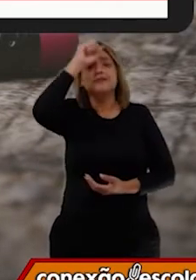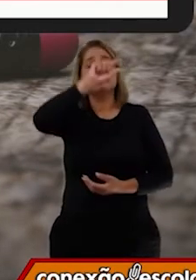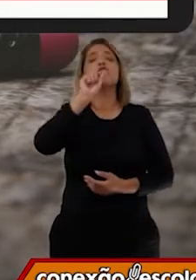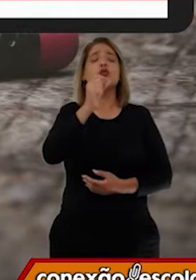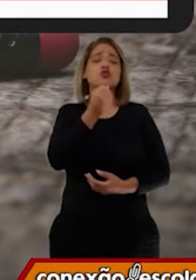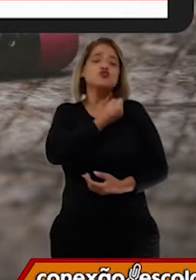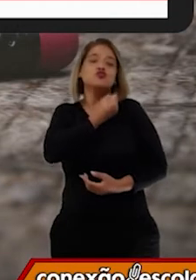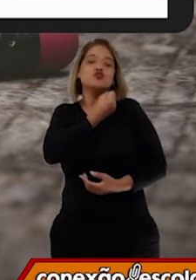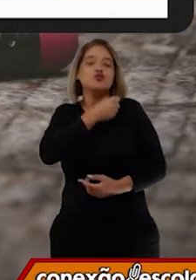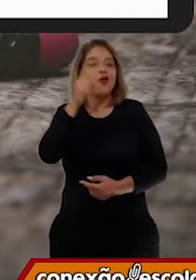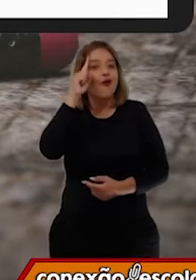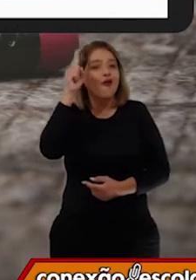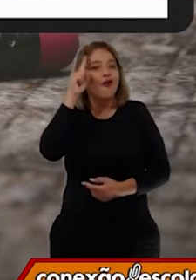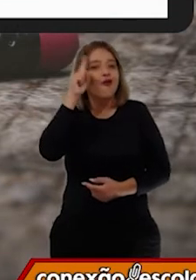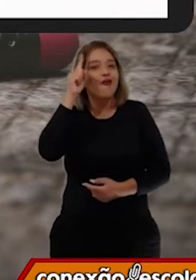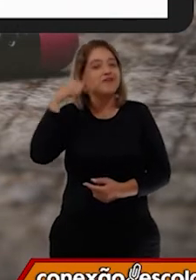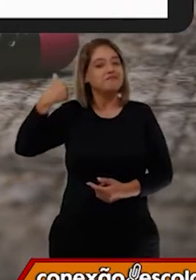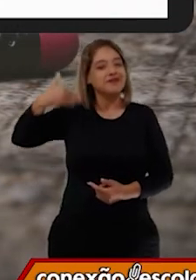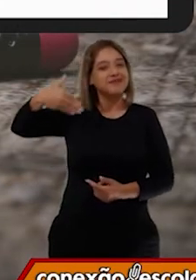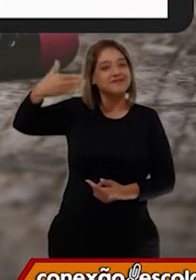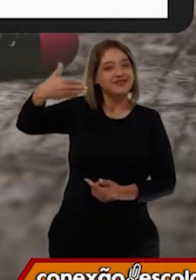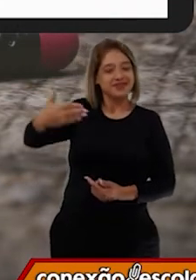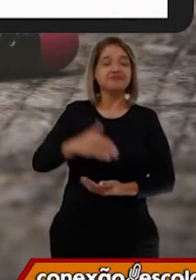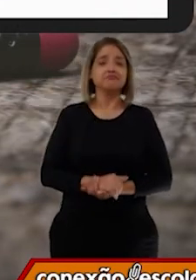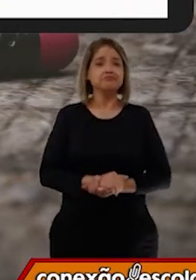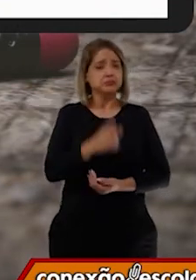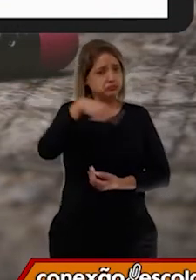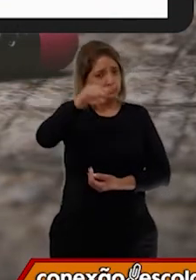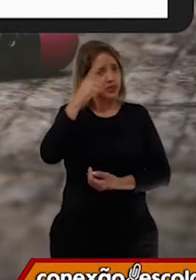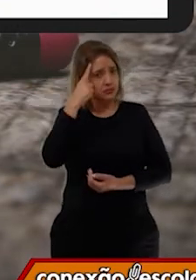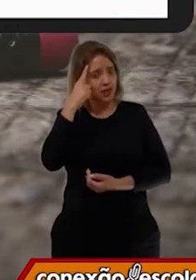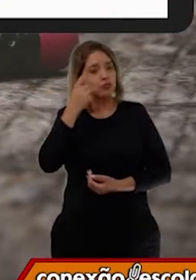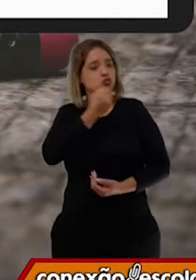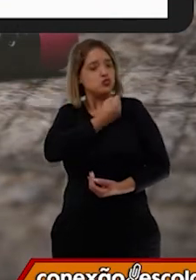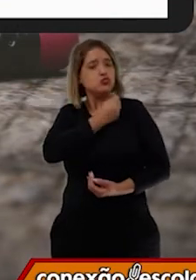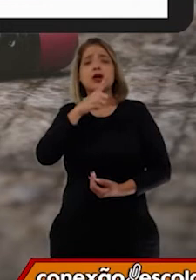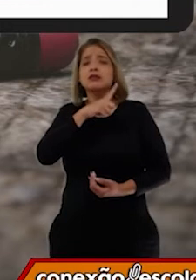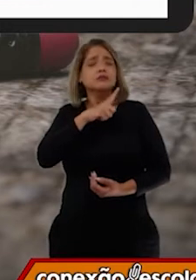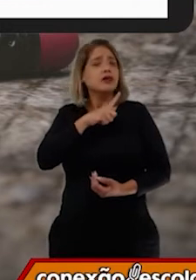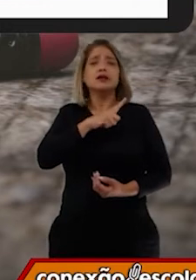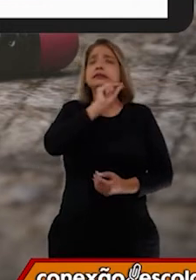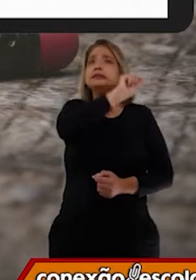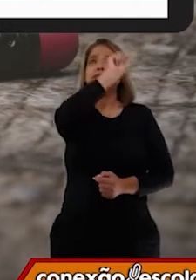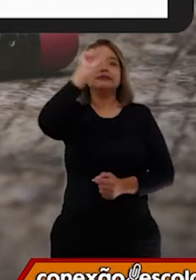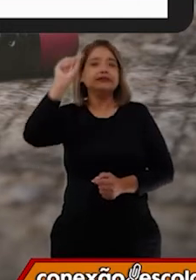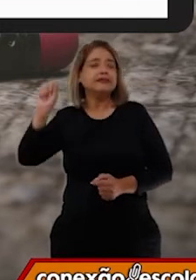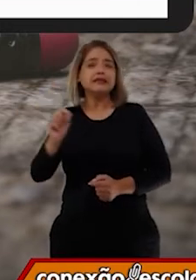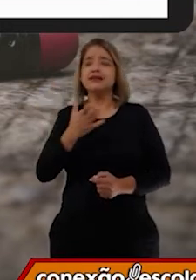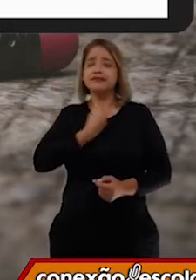no cotidiano. Você sabia que os números estão presentes na nossa vida desde que